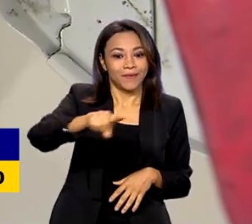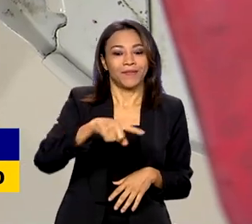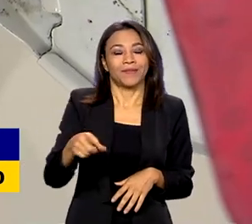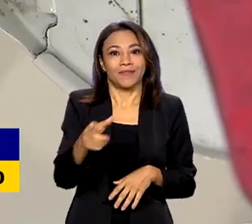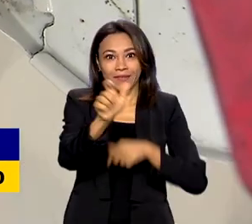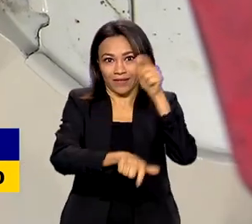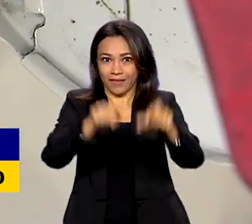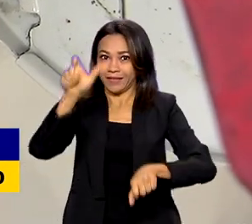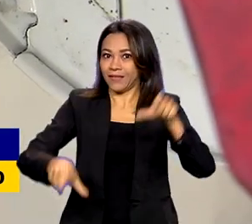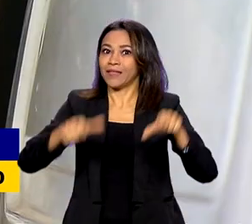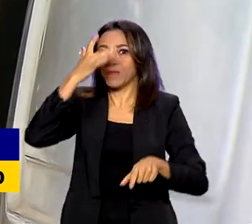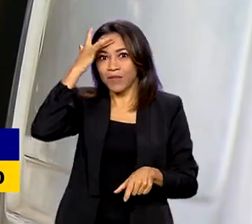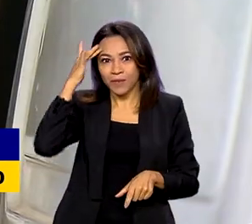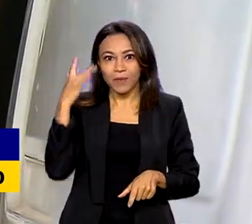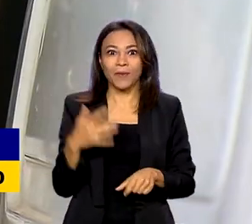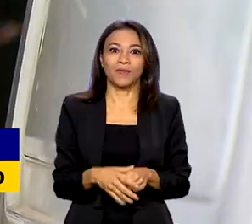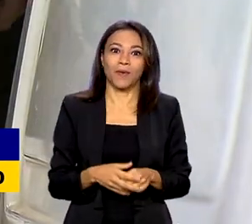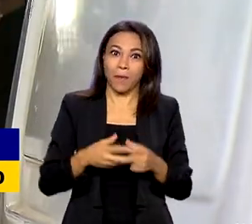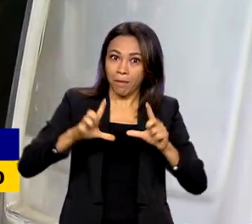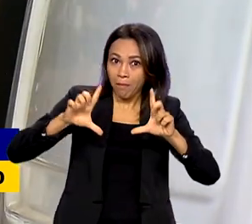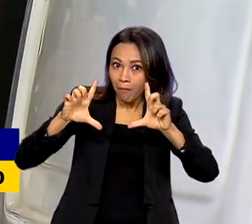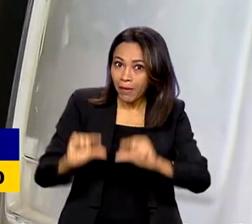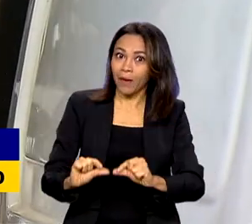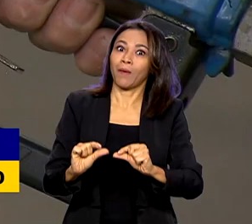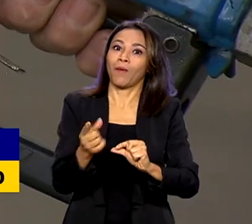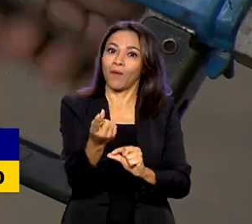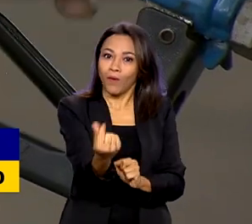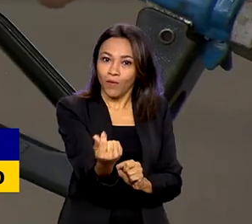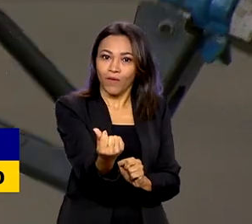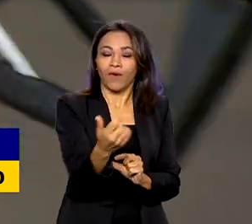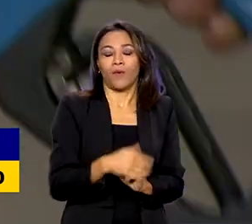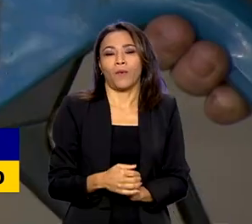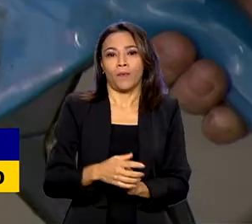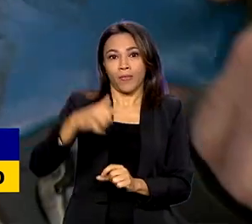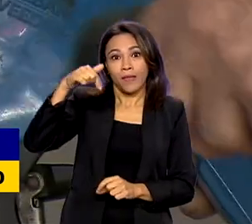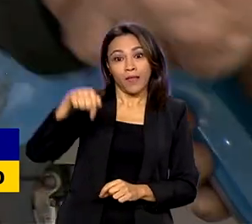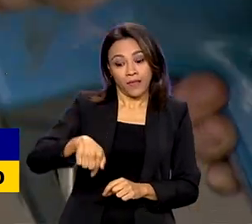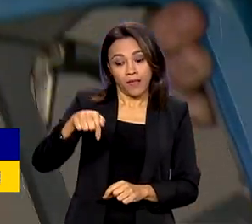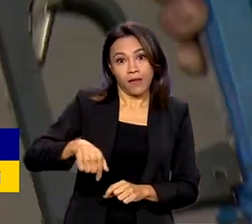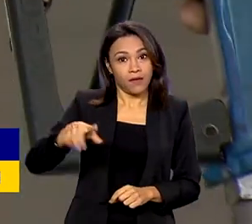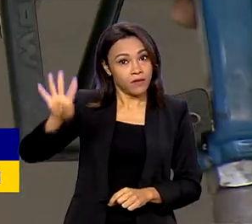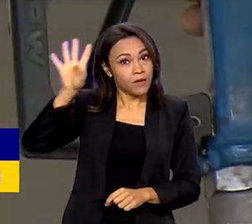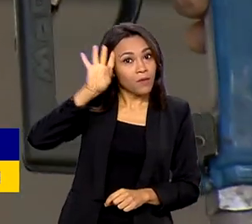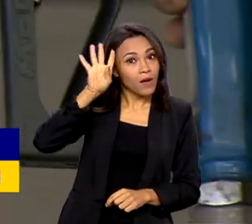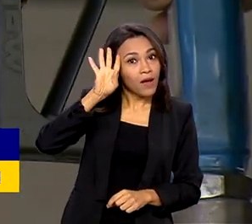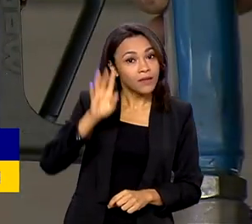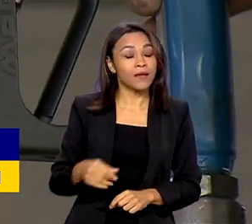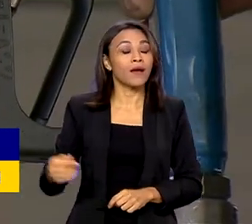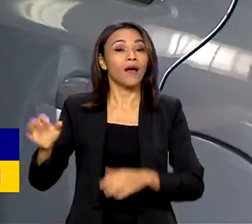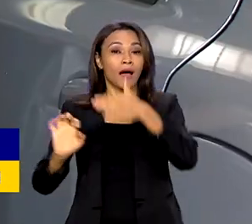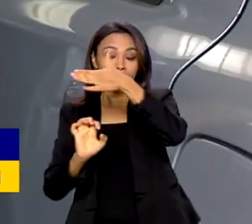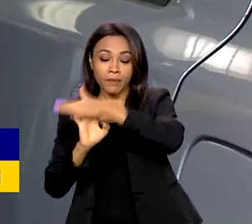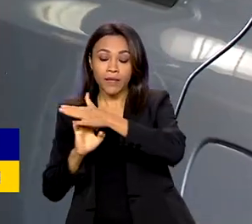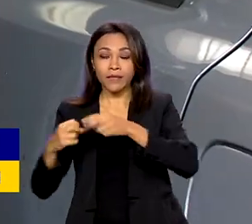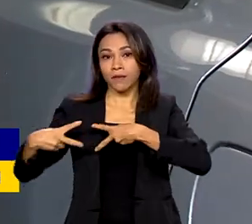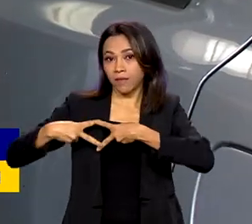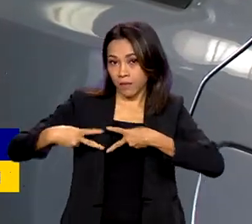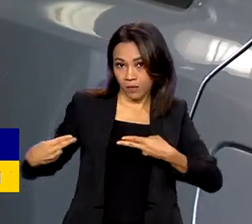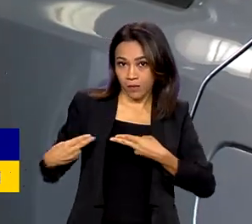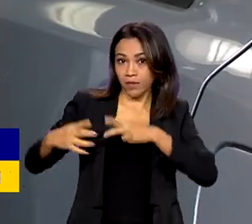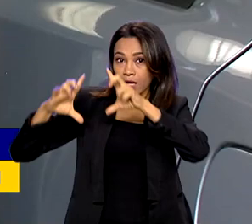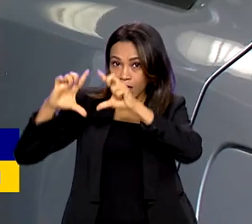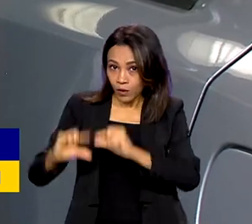Os combustíveis no Brasil vão ficar mais baratos. A partir desta quarta-feira, a Petrobras reduz os preços